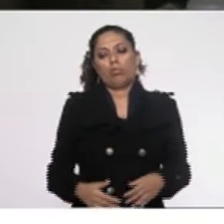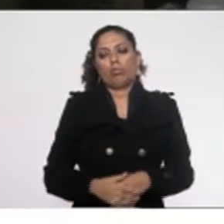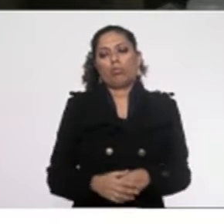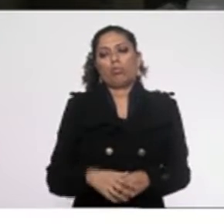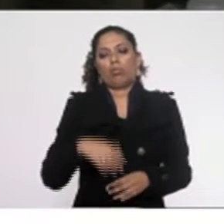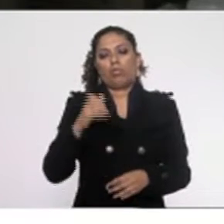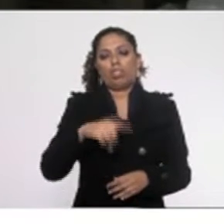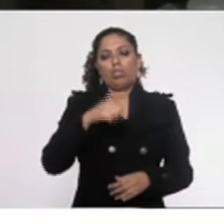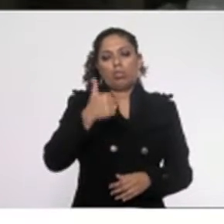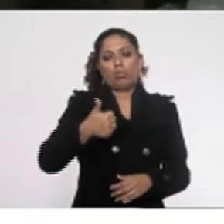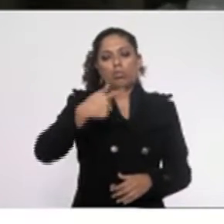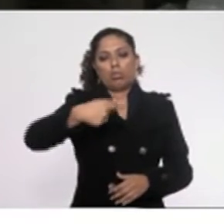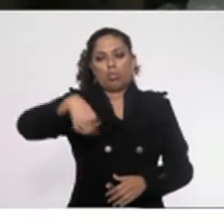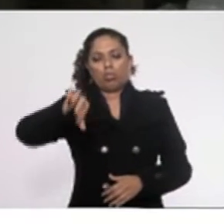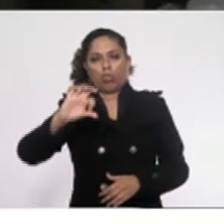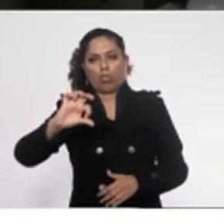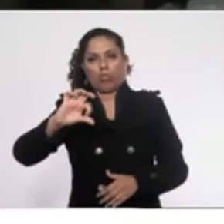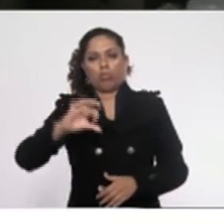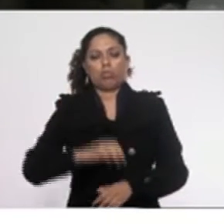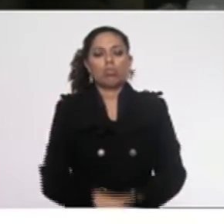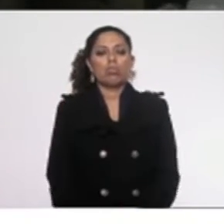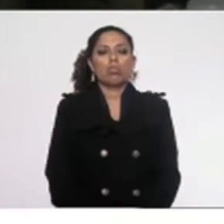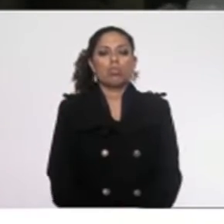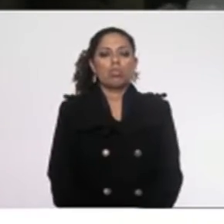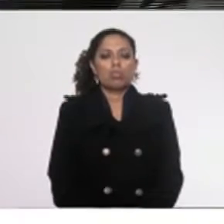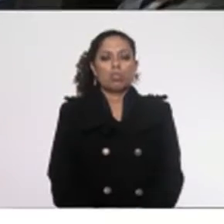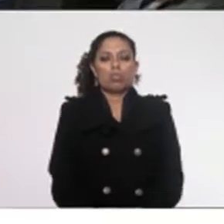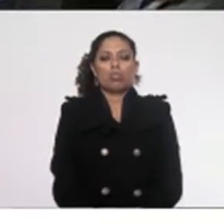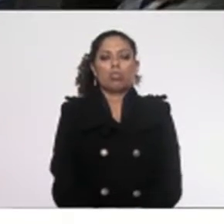É a sua 179.